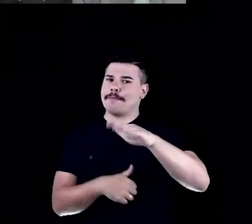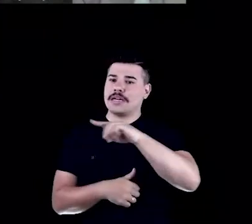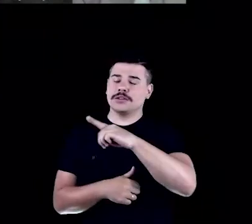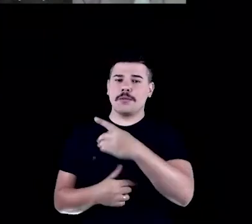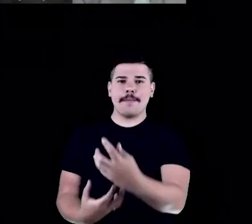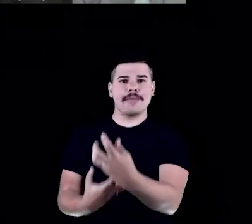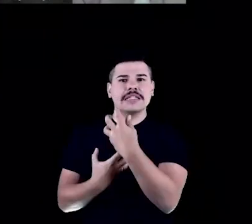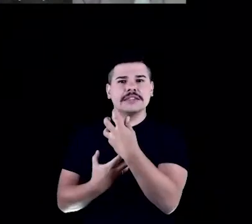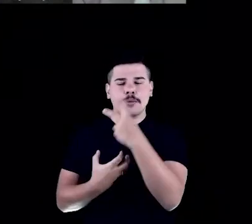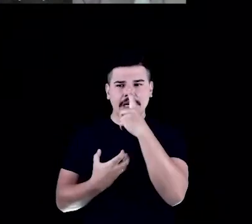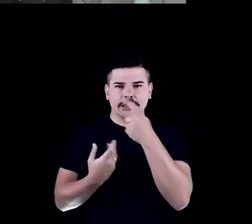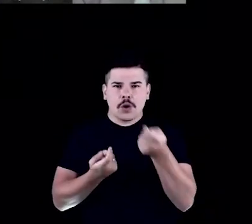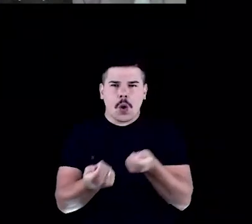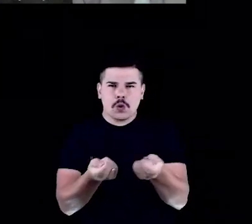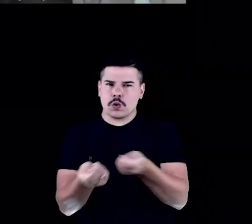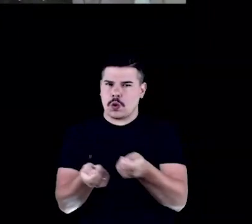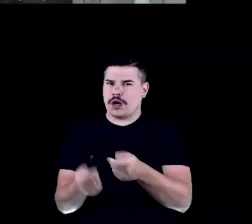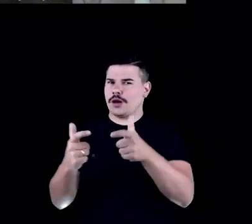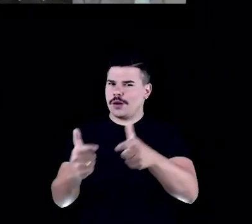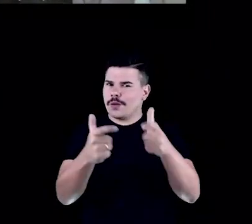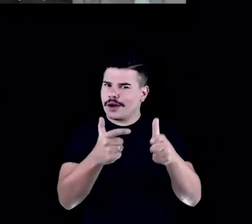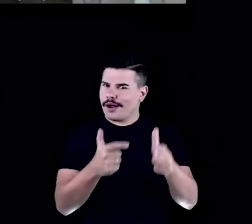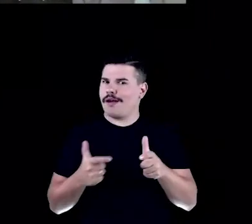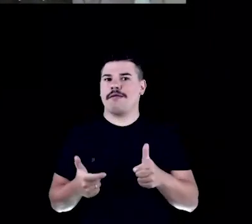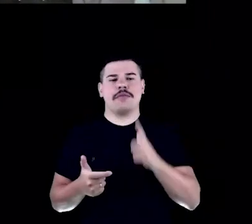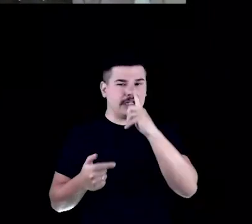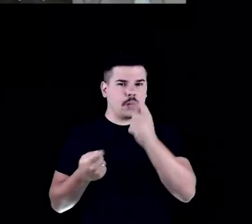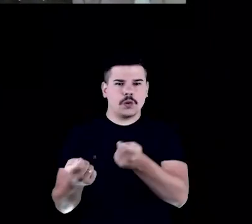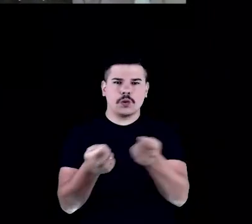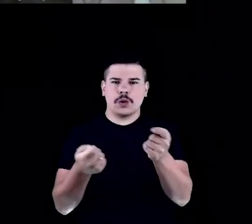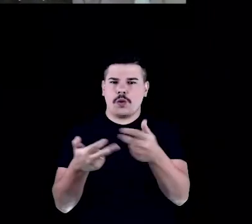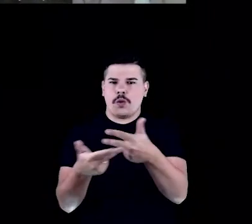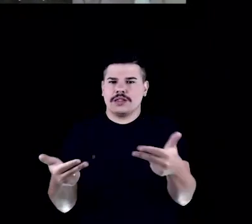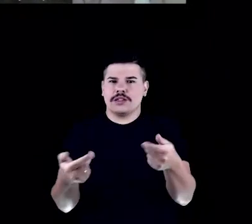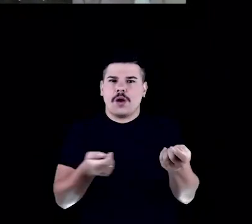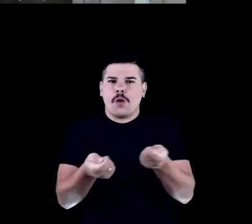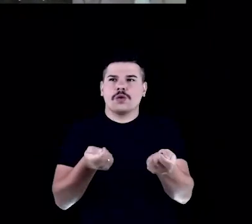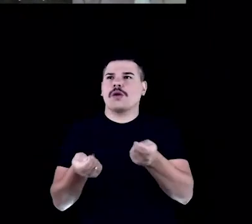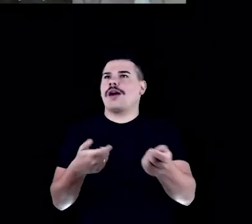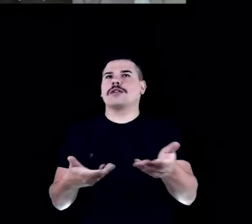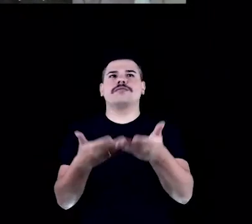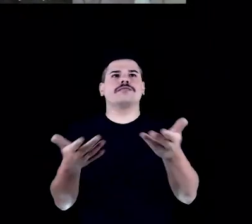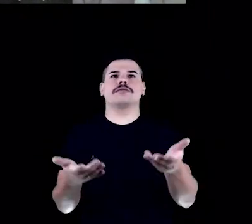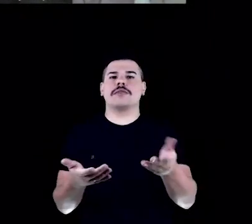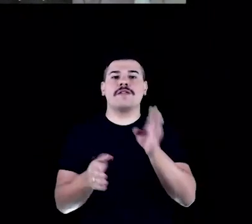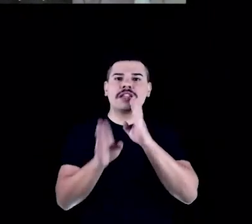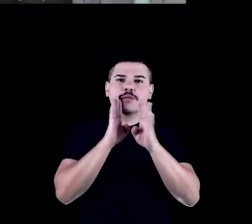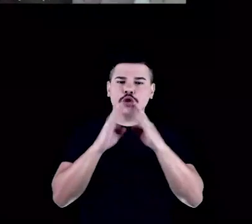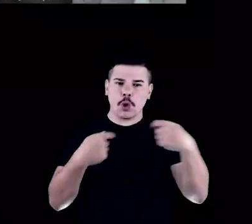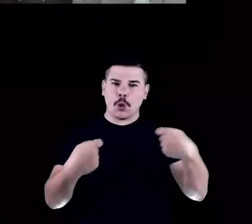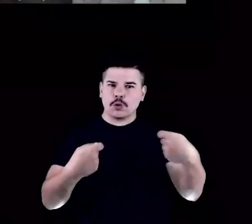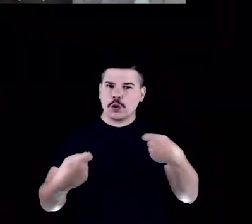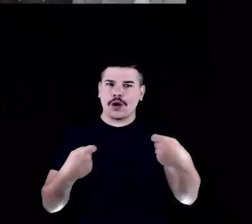tem uma forte pressão de alienação desses lugares, de reprodução de coisas, assim, ser controlado por